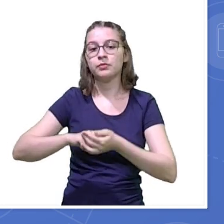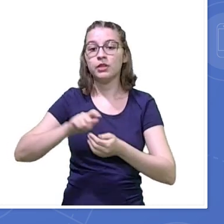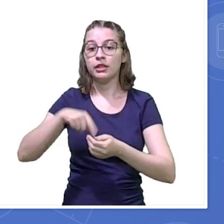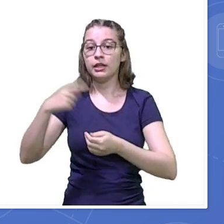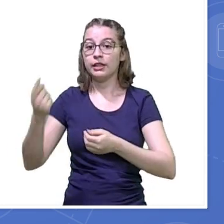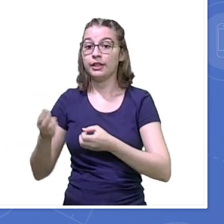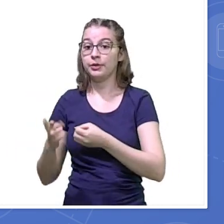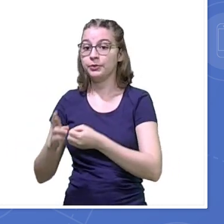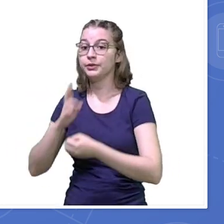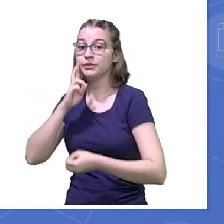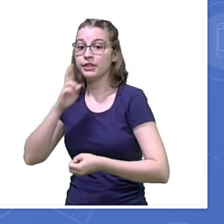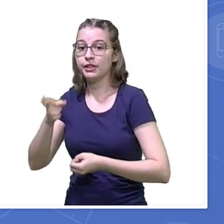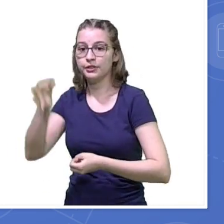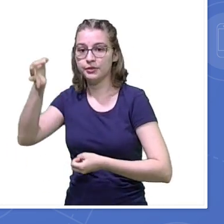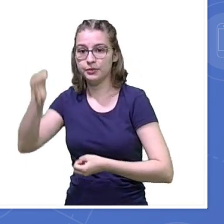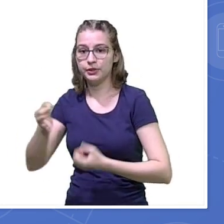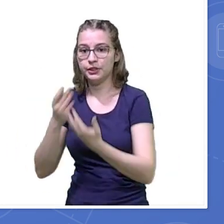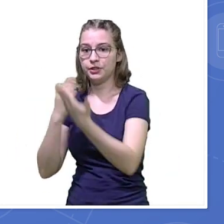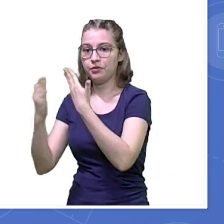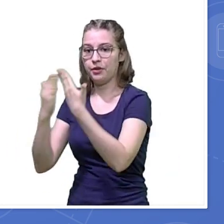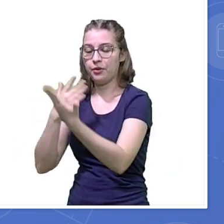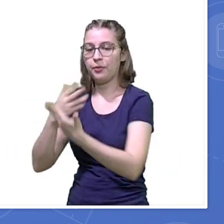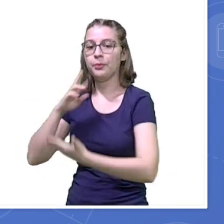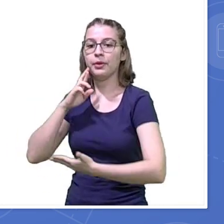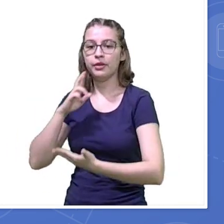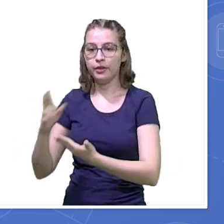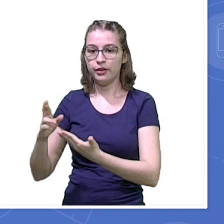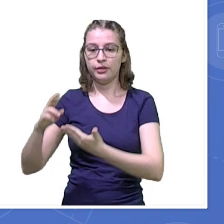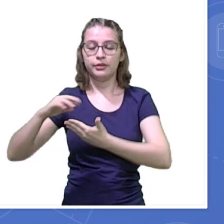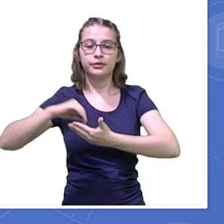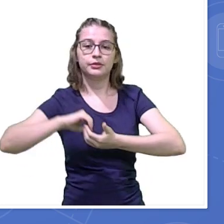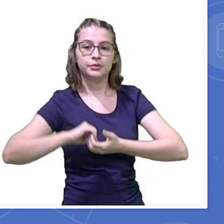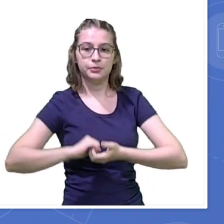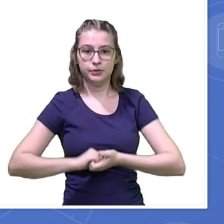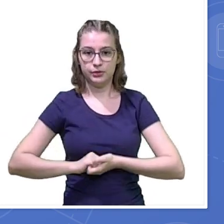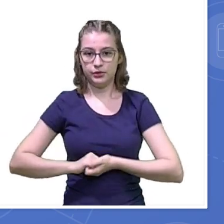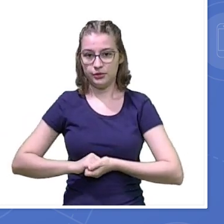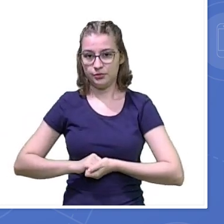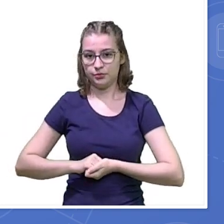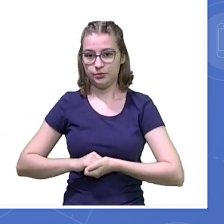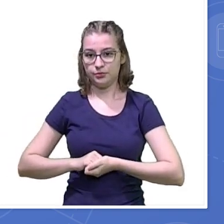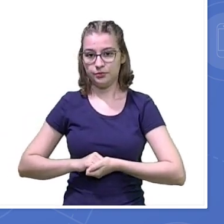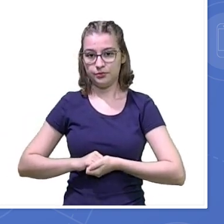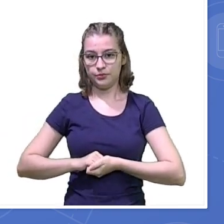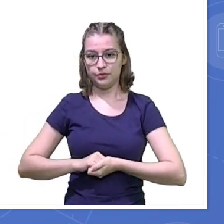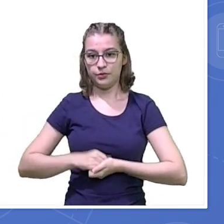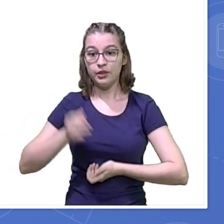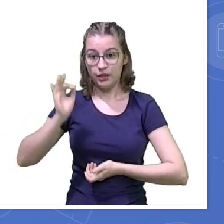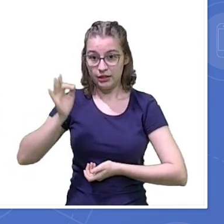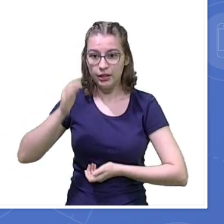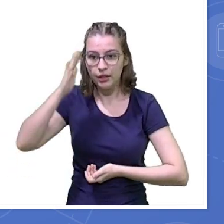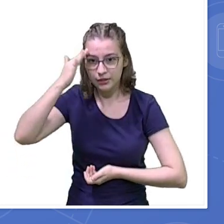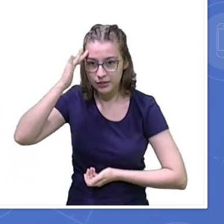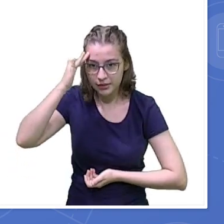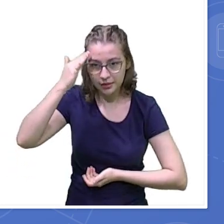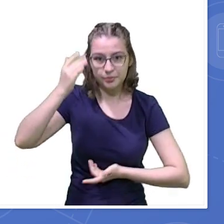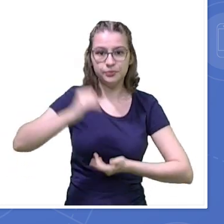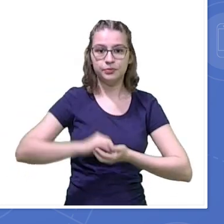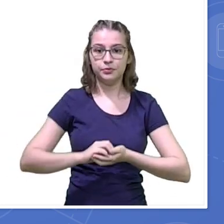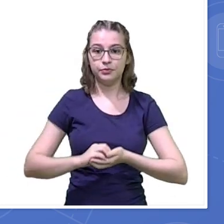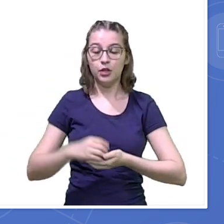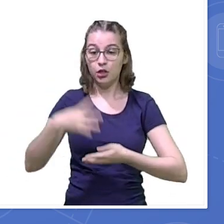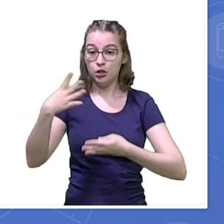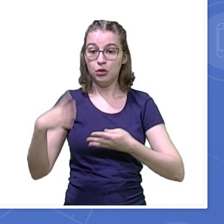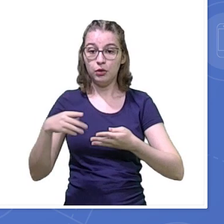do gabarito, onde a gente vai comparar o gabarito com as respostas que vocês colocaram aí. Certo, pessoal? São 4 questões de